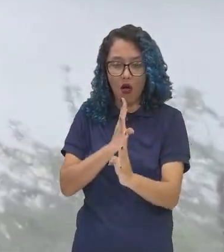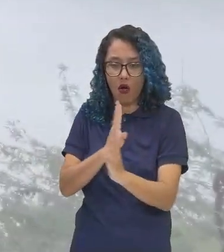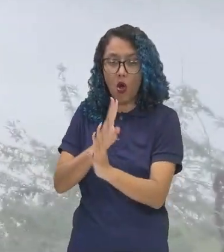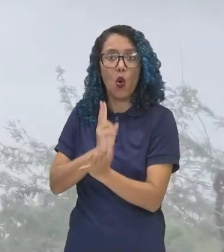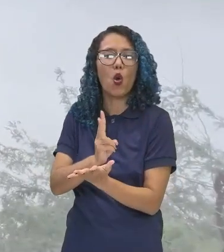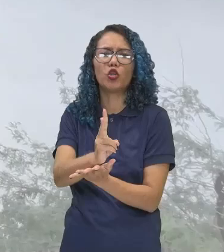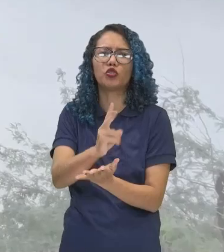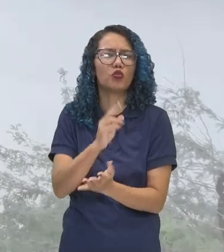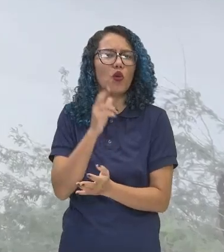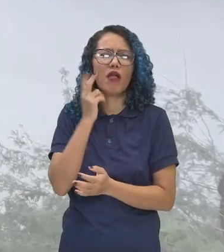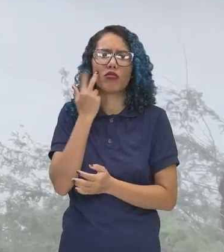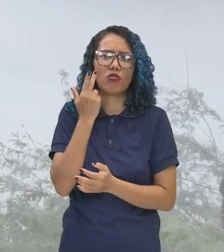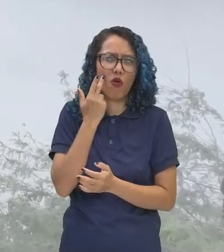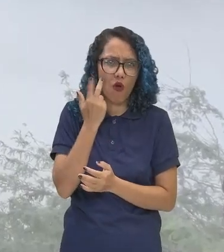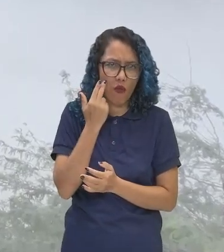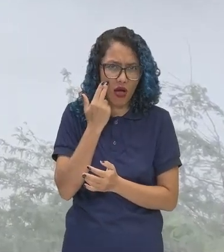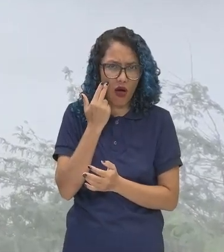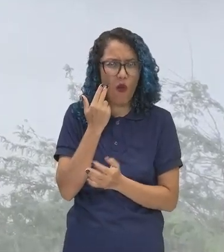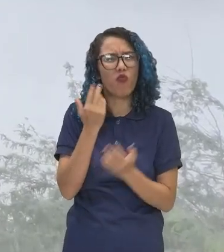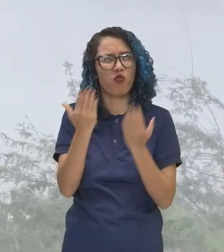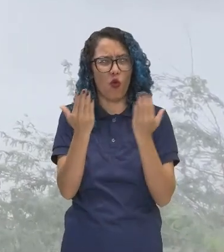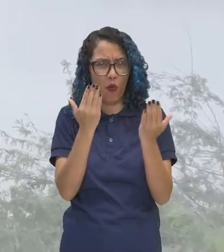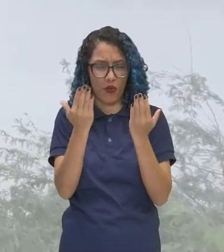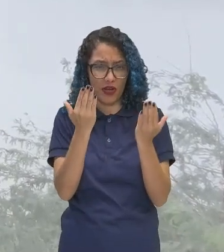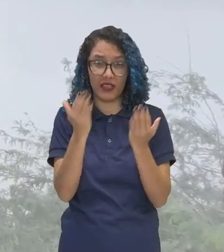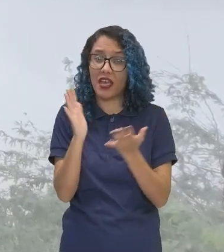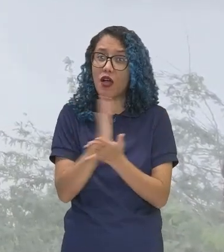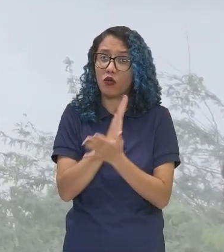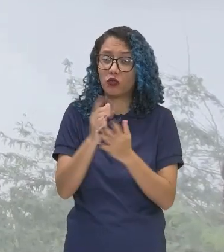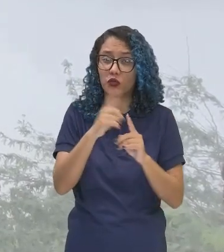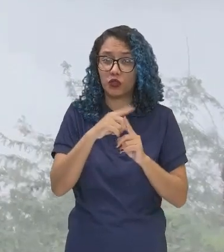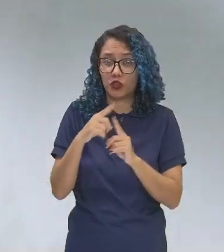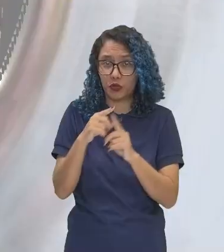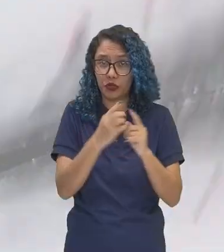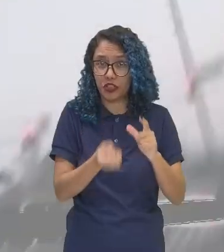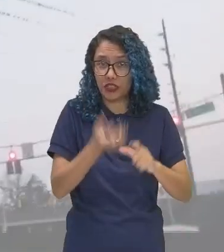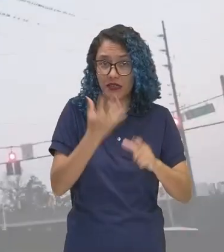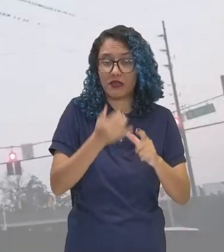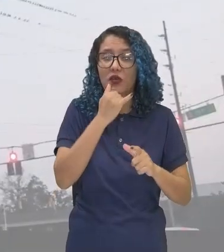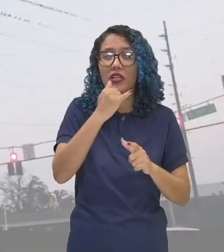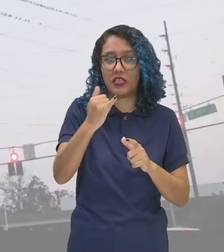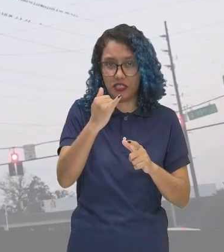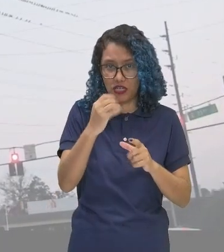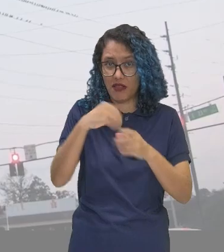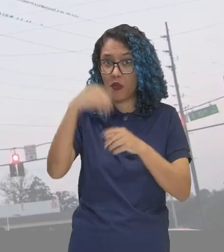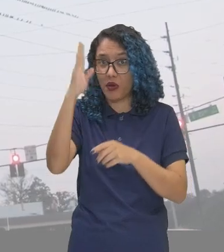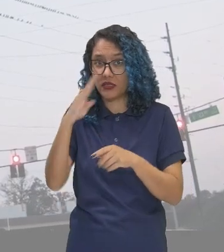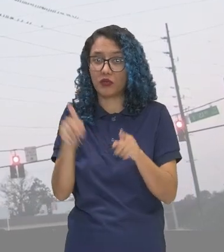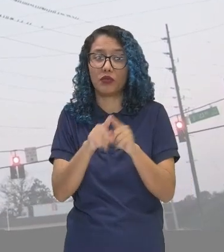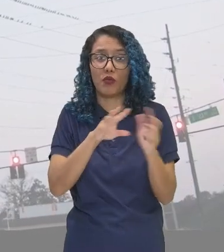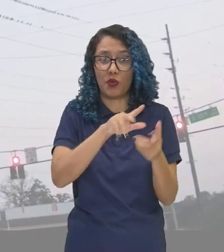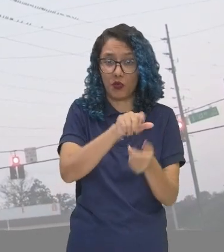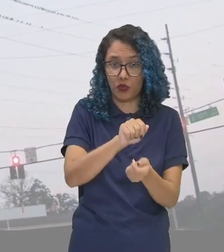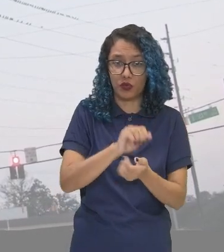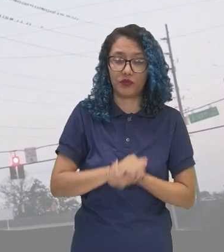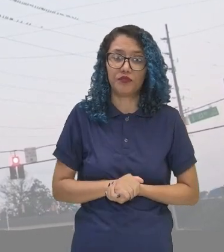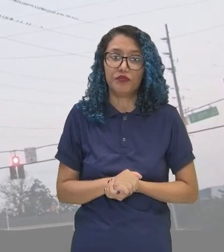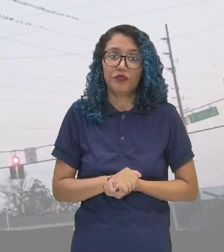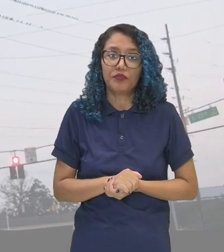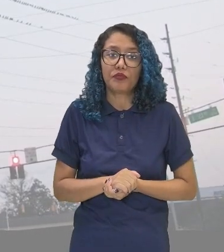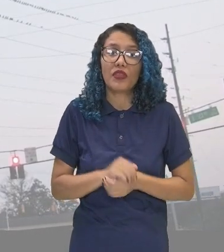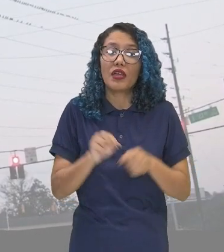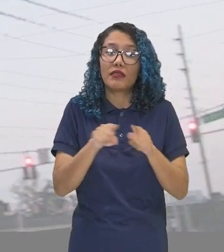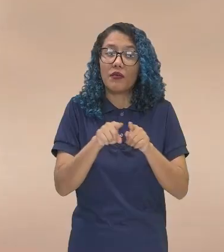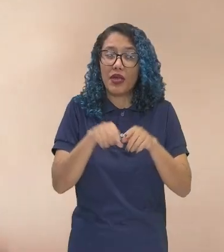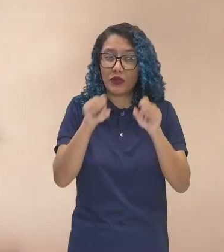no mundo. Elas alimentam o sistema que distribui energia para nossas casas. Quando você liga vários dispositivos na mesma tomada,